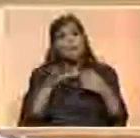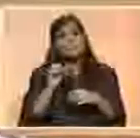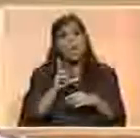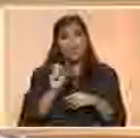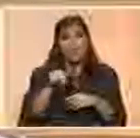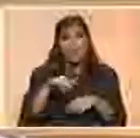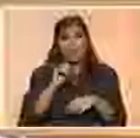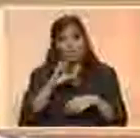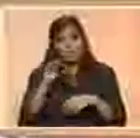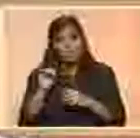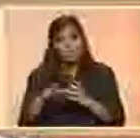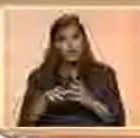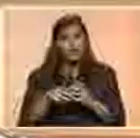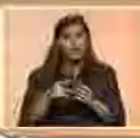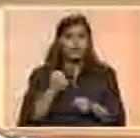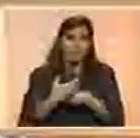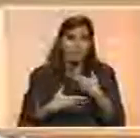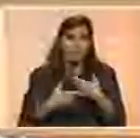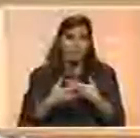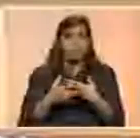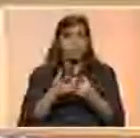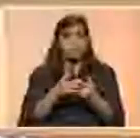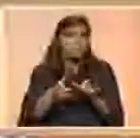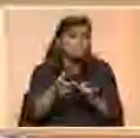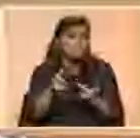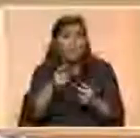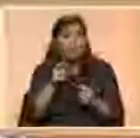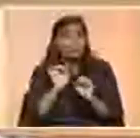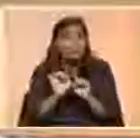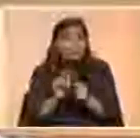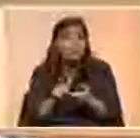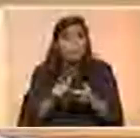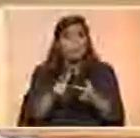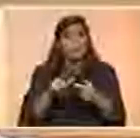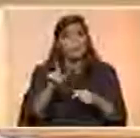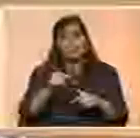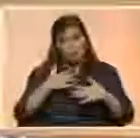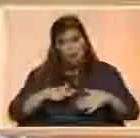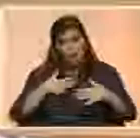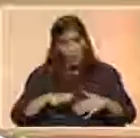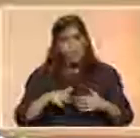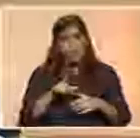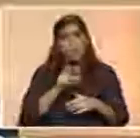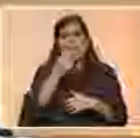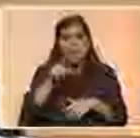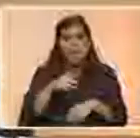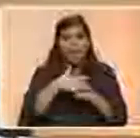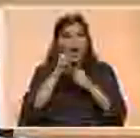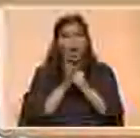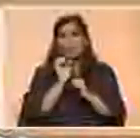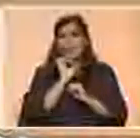alimentos menos processados e também muitas vezes na forma de estar não usam roupa de lã, não usam os couros.